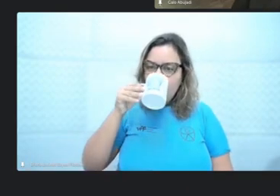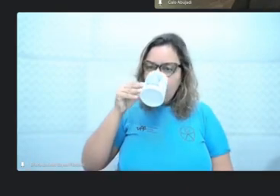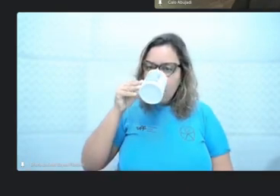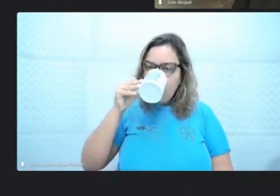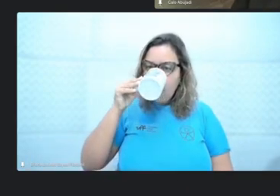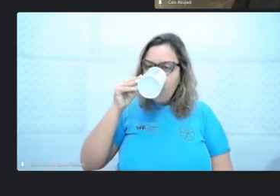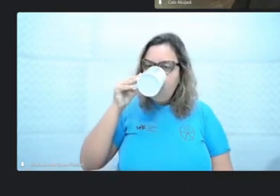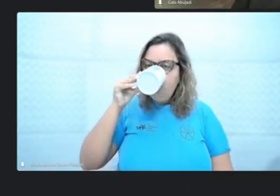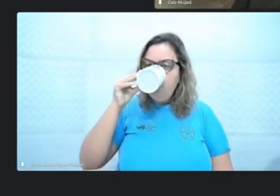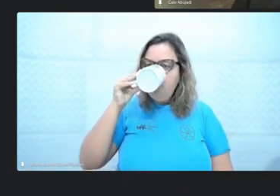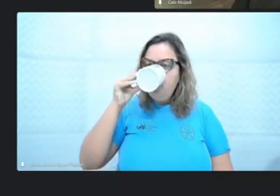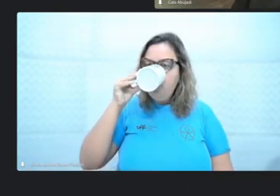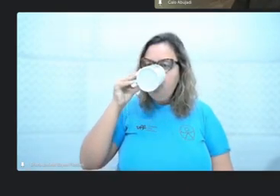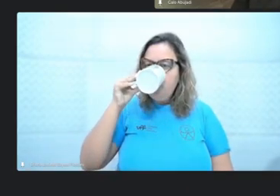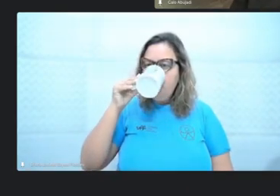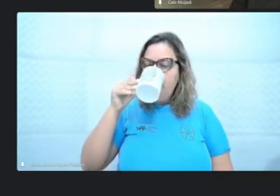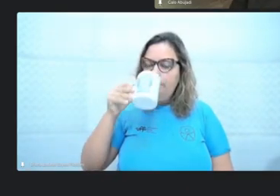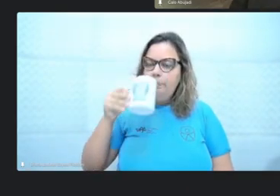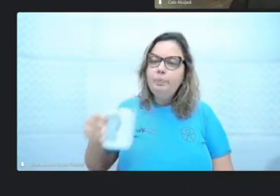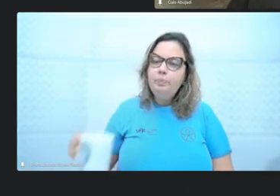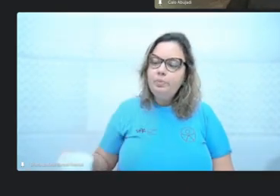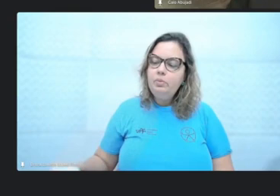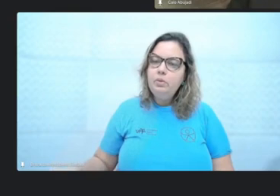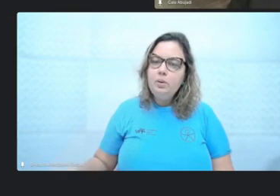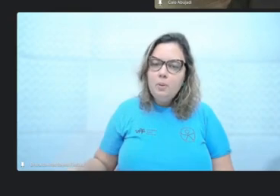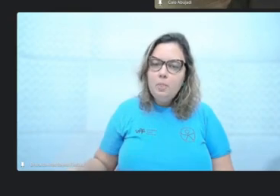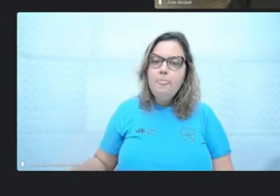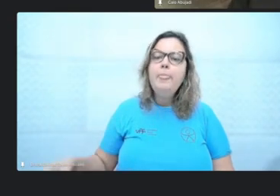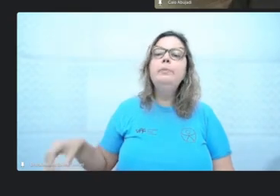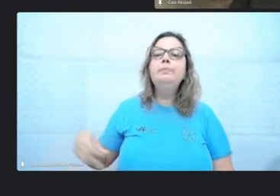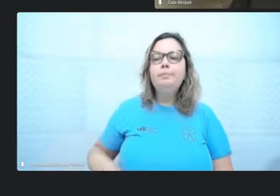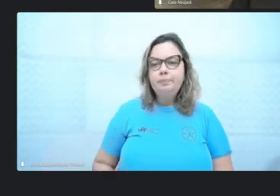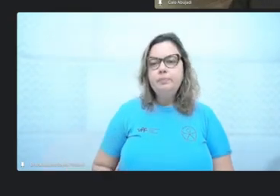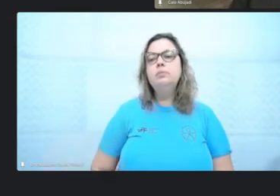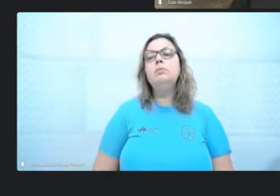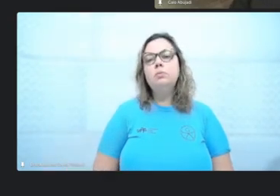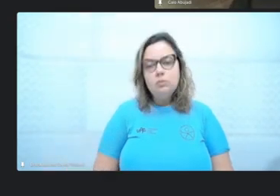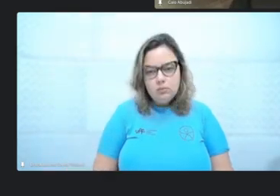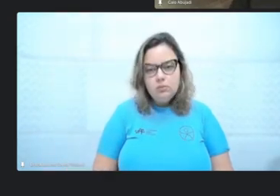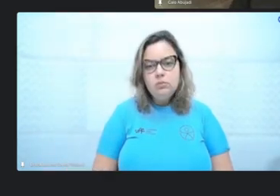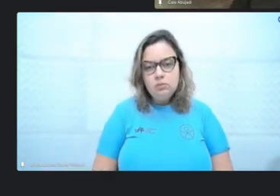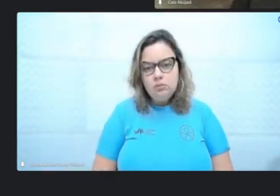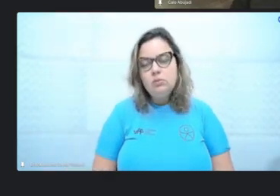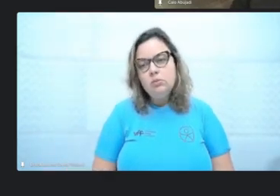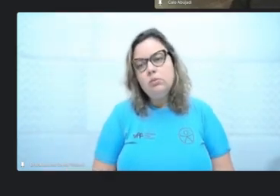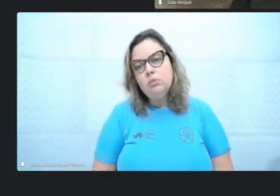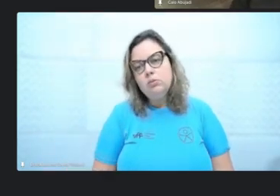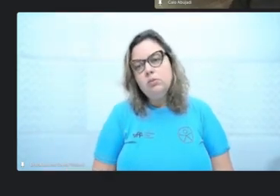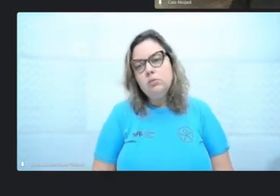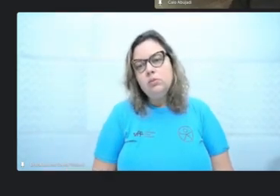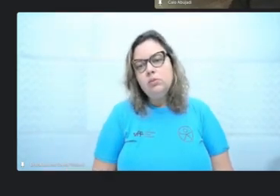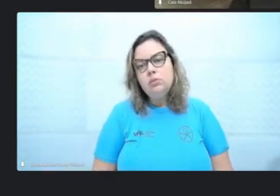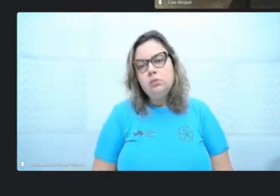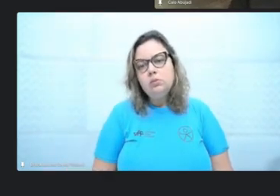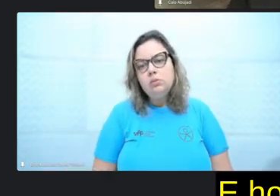quatro homens para cada mulher diagnosticada, que o autismo era uma doença masculina, como o TDAH, por